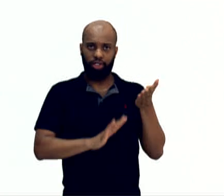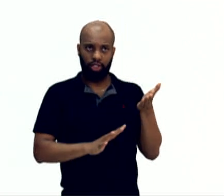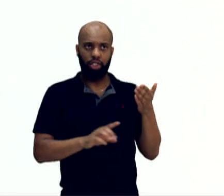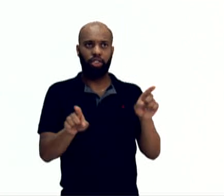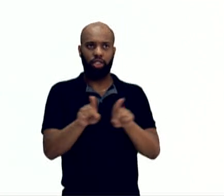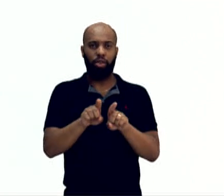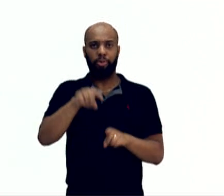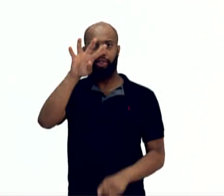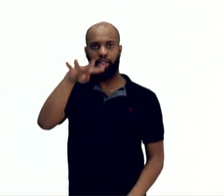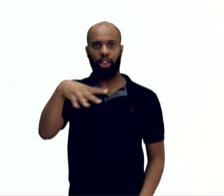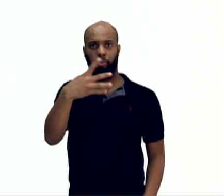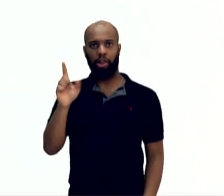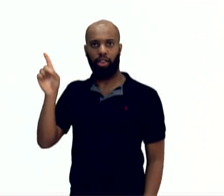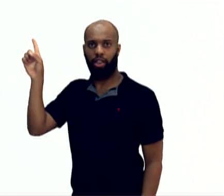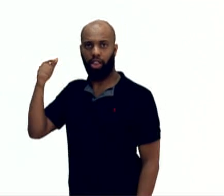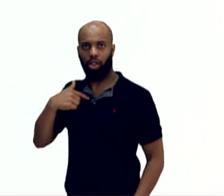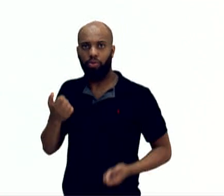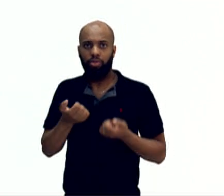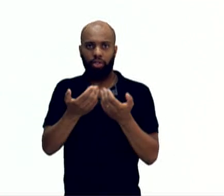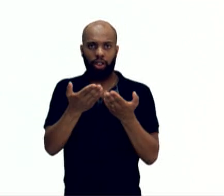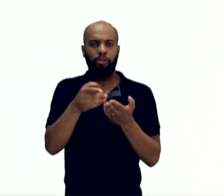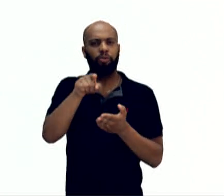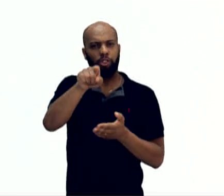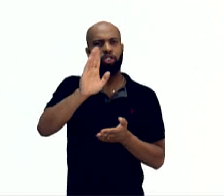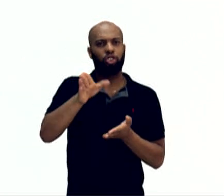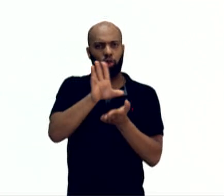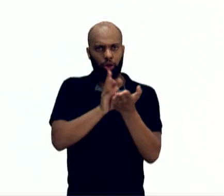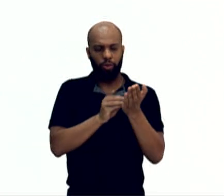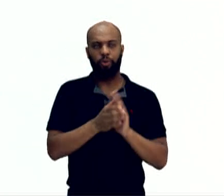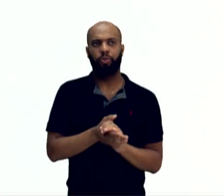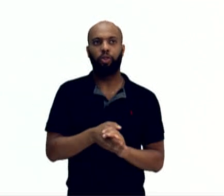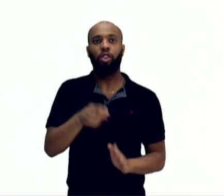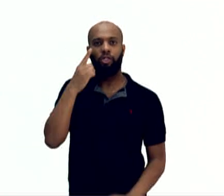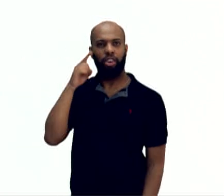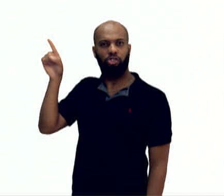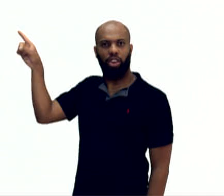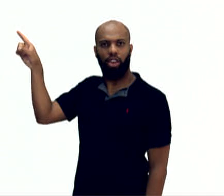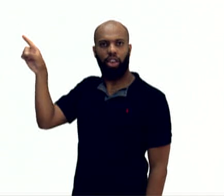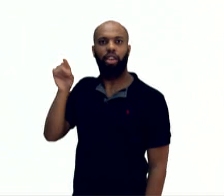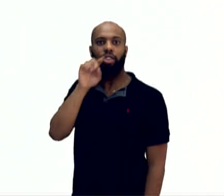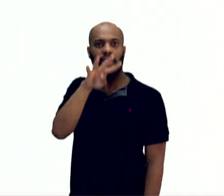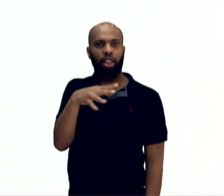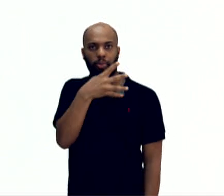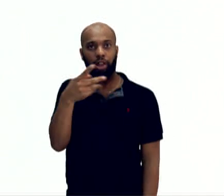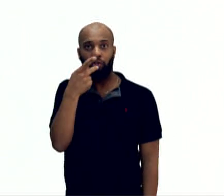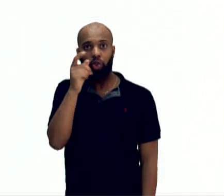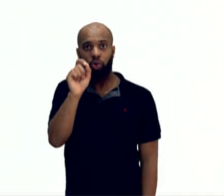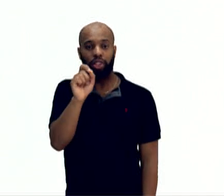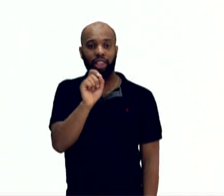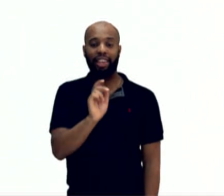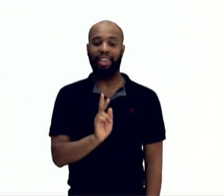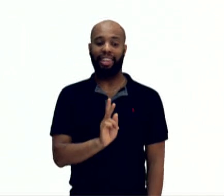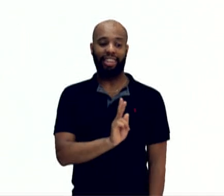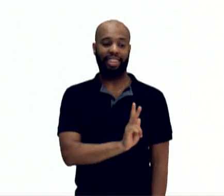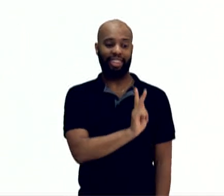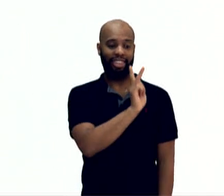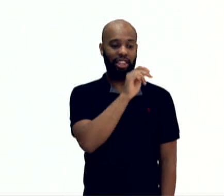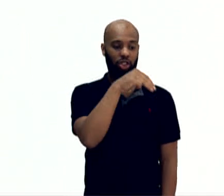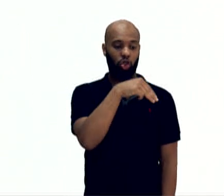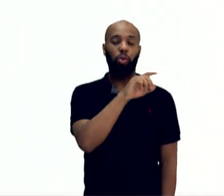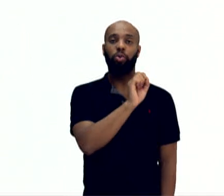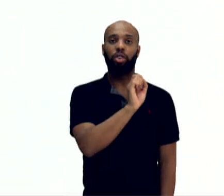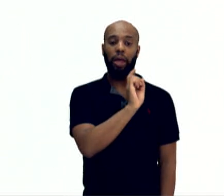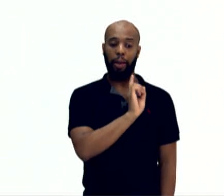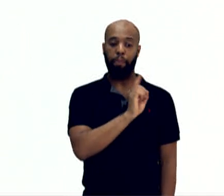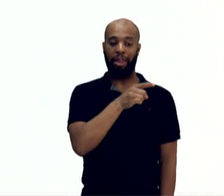essa tabela. Vamos prestar atenção aqui nessa tabela. O que ela está dizendo? Que o quilômetro vale 1000